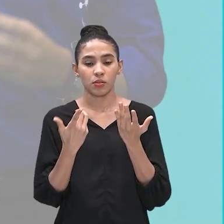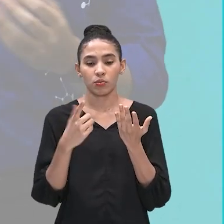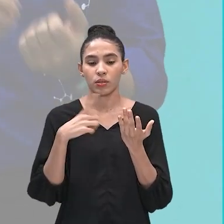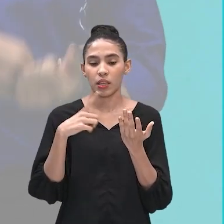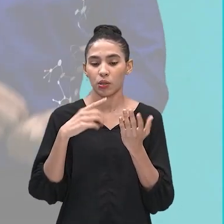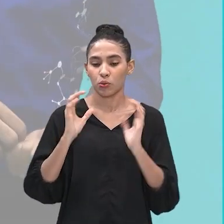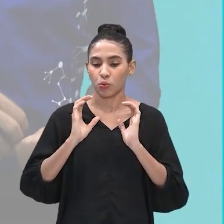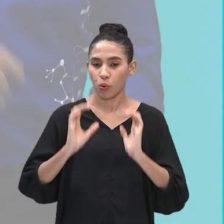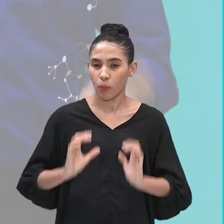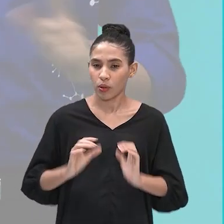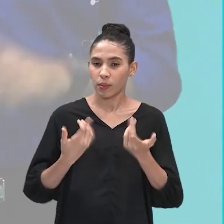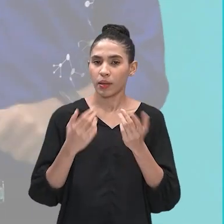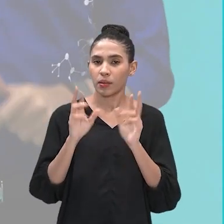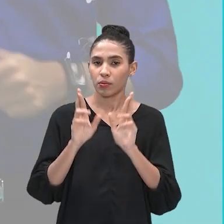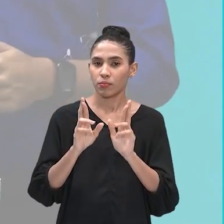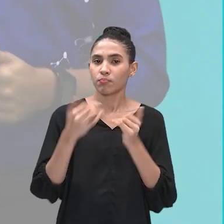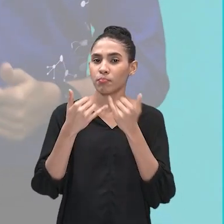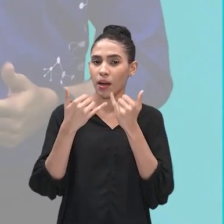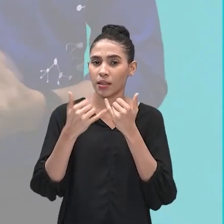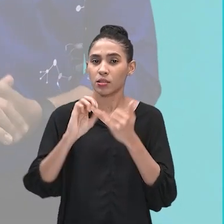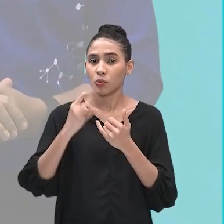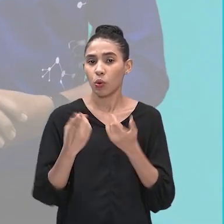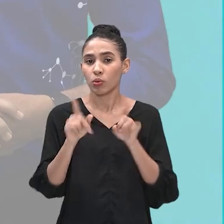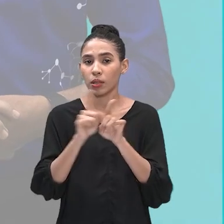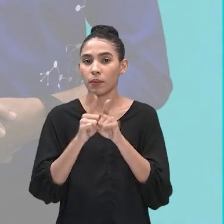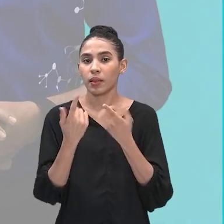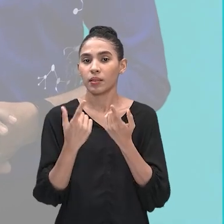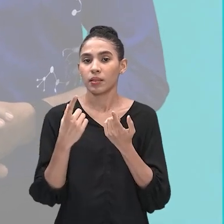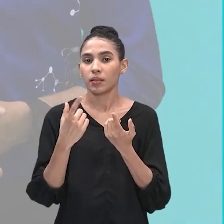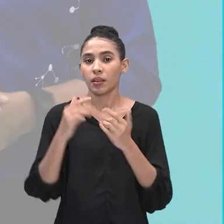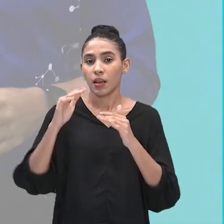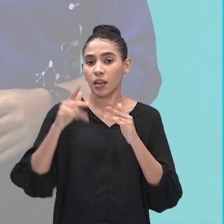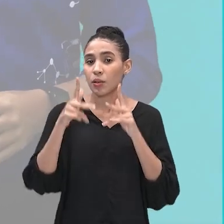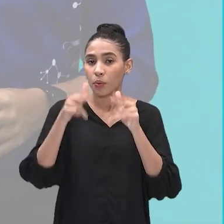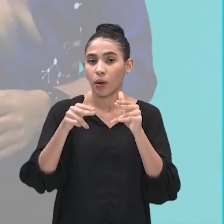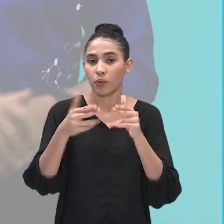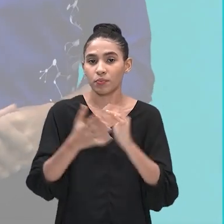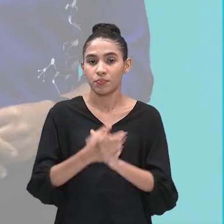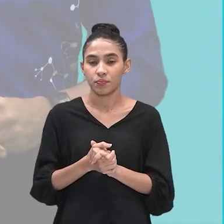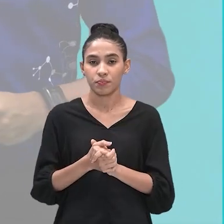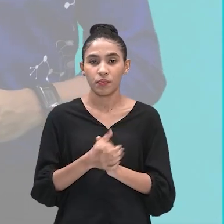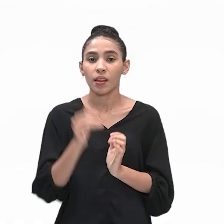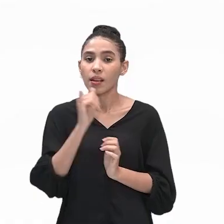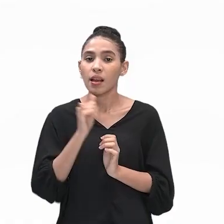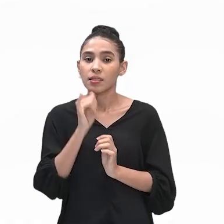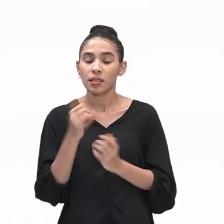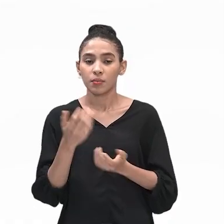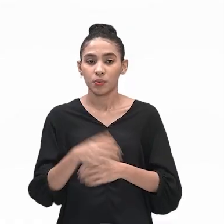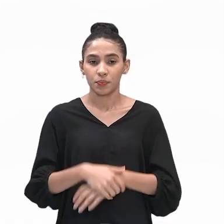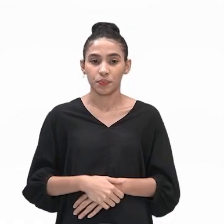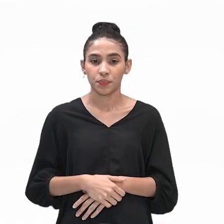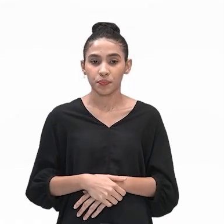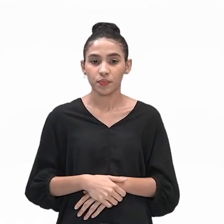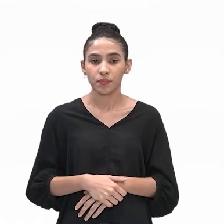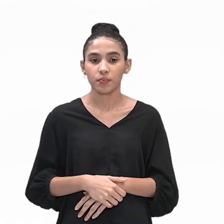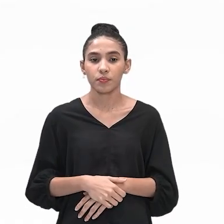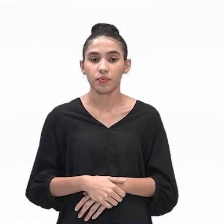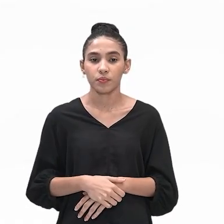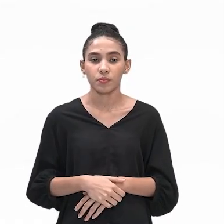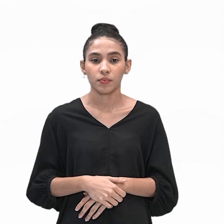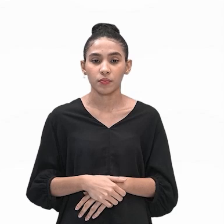forma semelhantes ou deveriam ser tratadas da mesma maneira. Vamos ver um exemplo para ficar melhor para